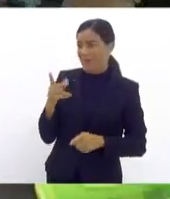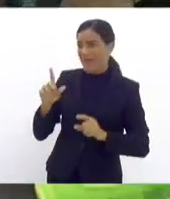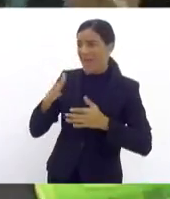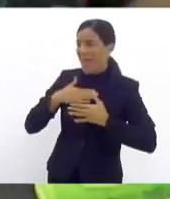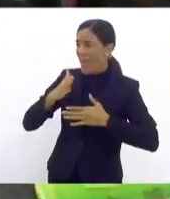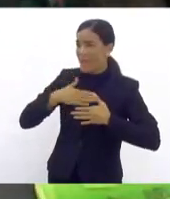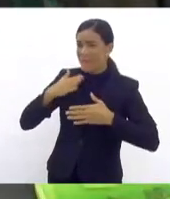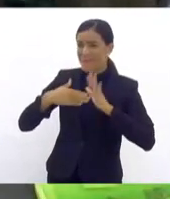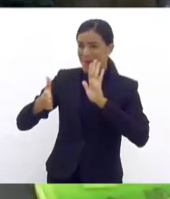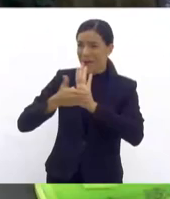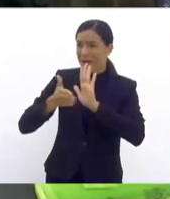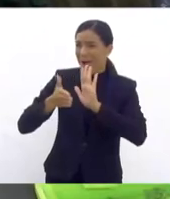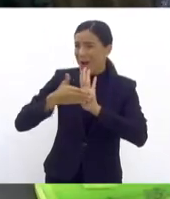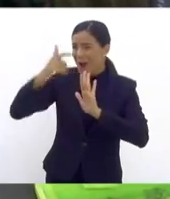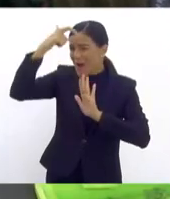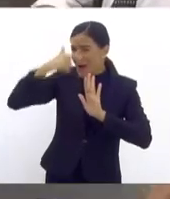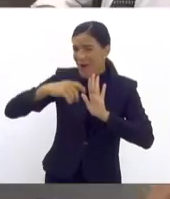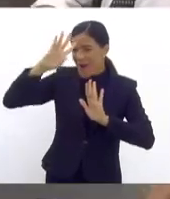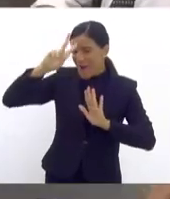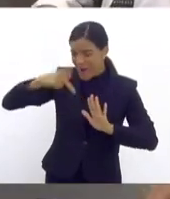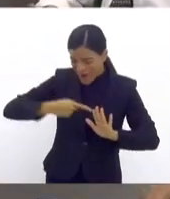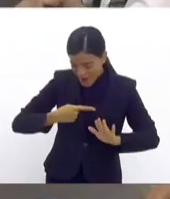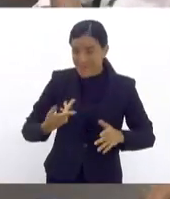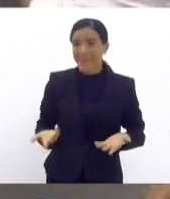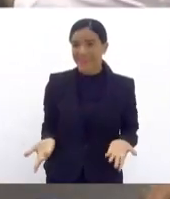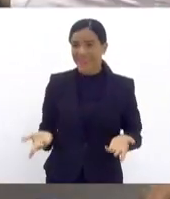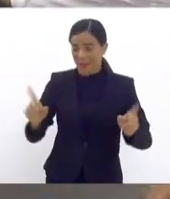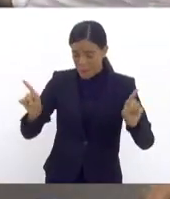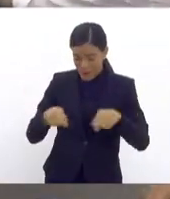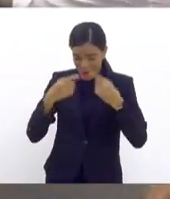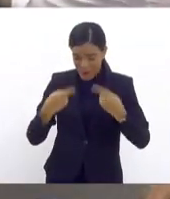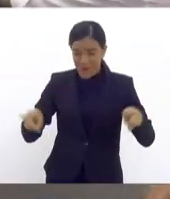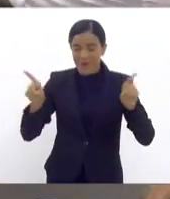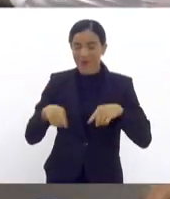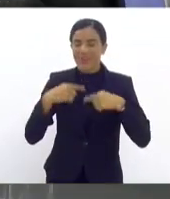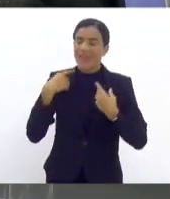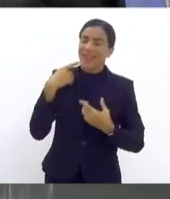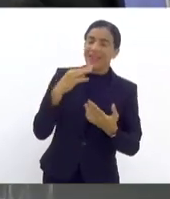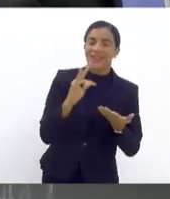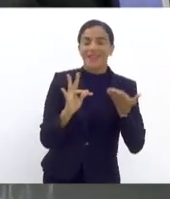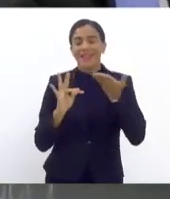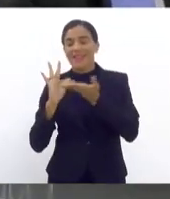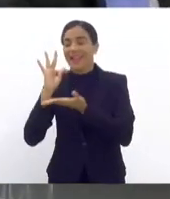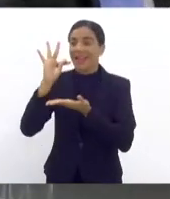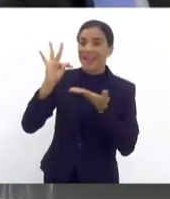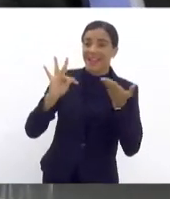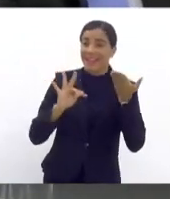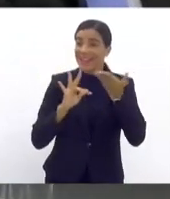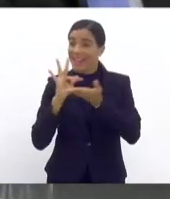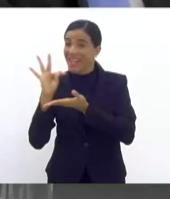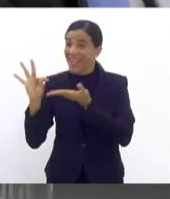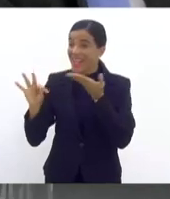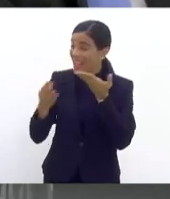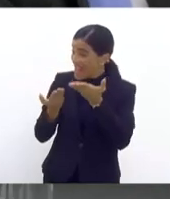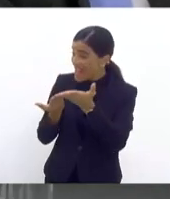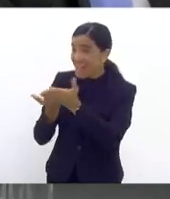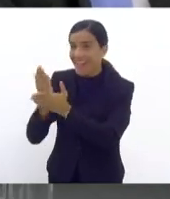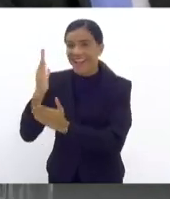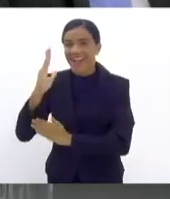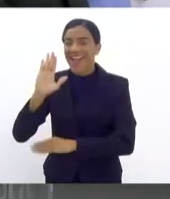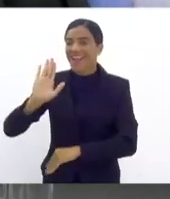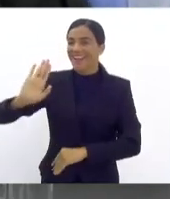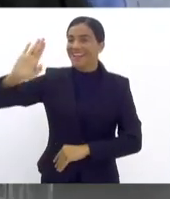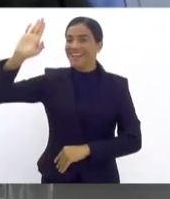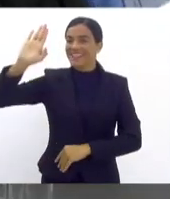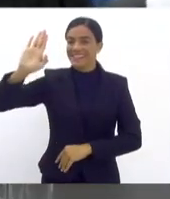Aliás, o deputado Fred Pacheco tem feito isso. Pela ganhou ordem, a eleição para fazer leis em causa